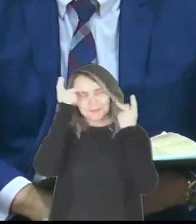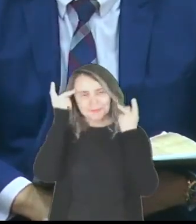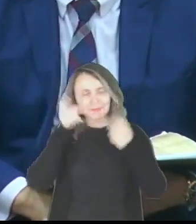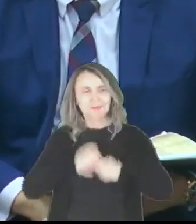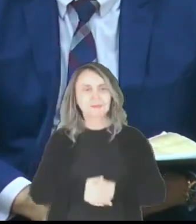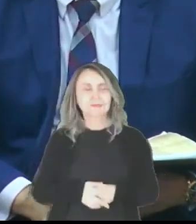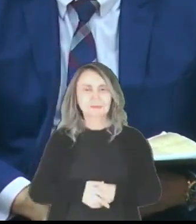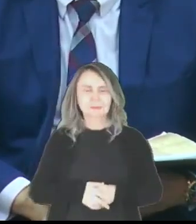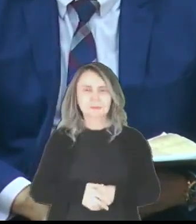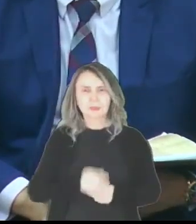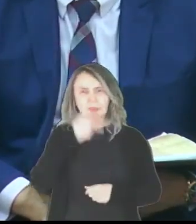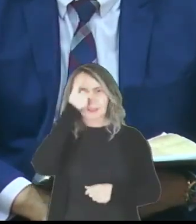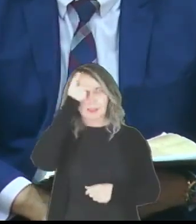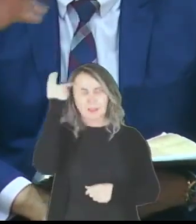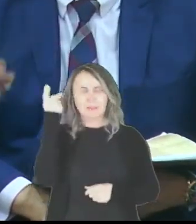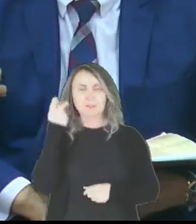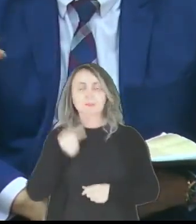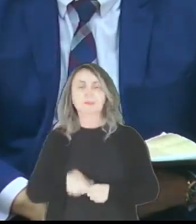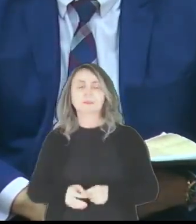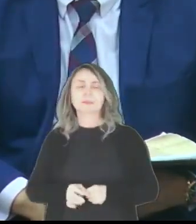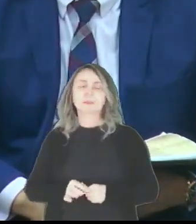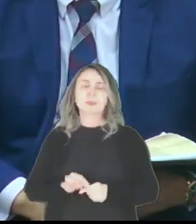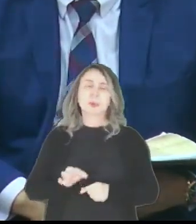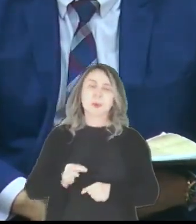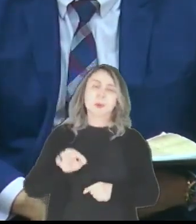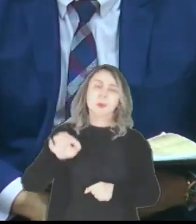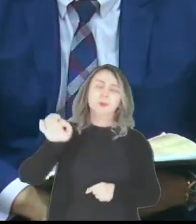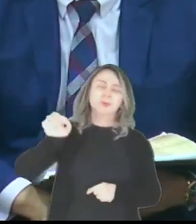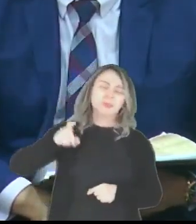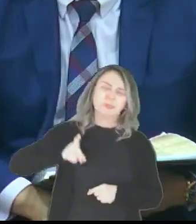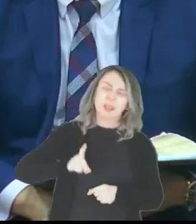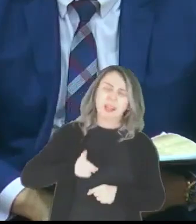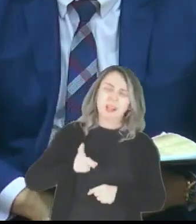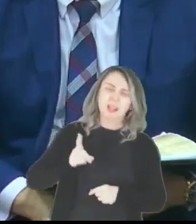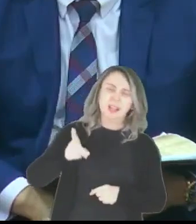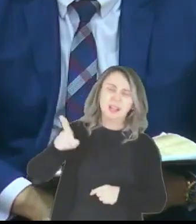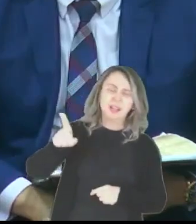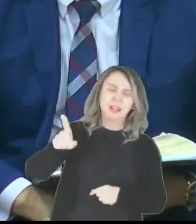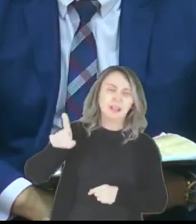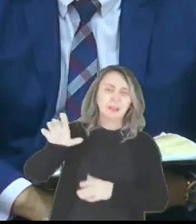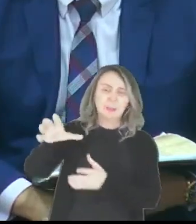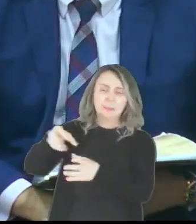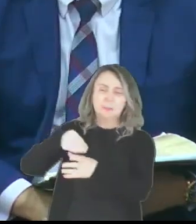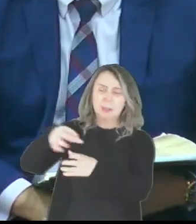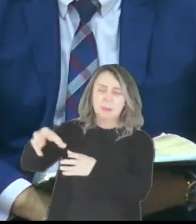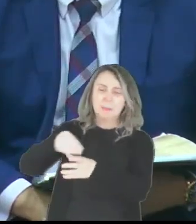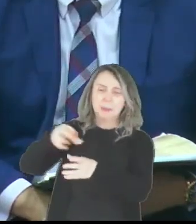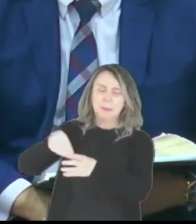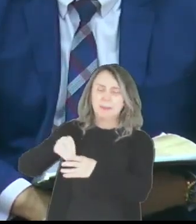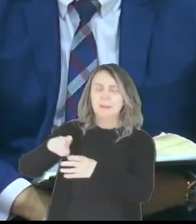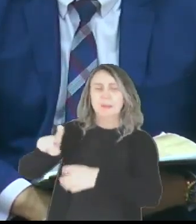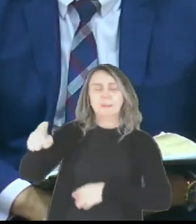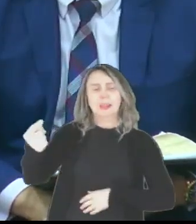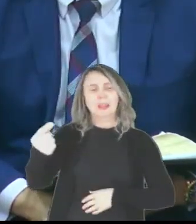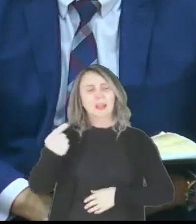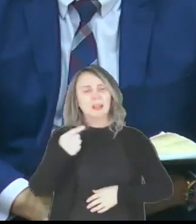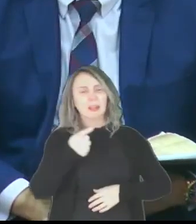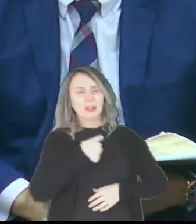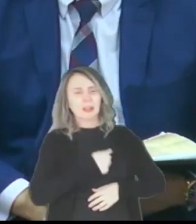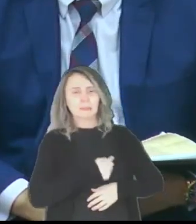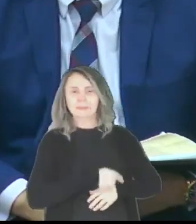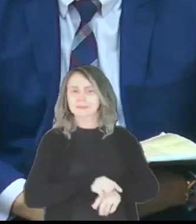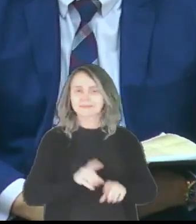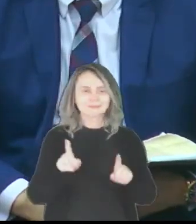precisava ir para longe para pegar o maná. Não precisava fazer uma longa viagem para pegar o maná.